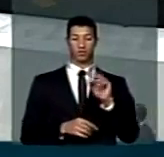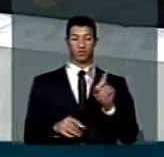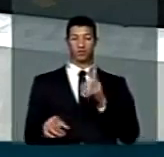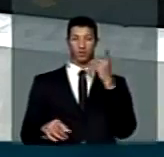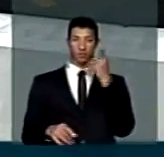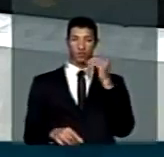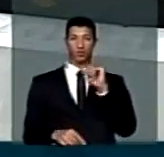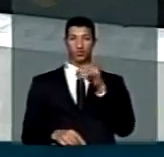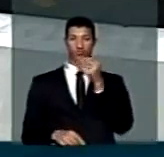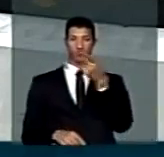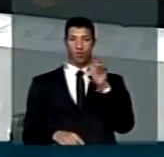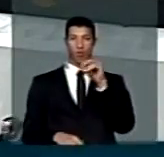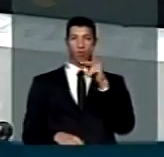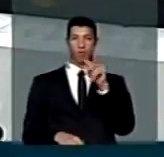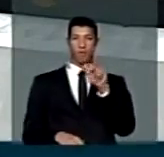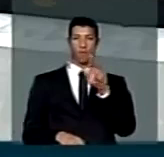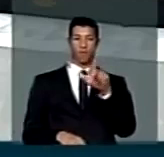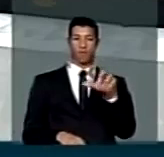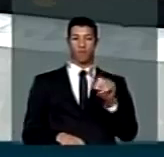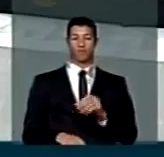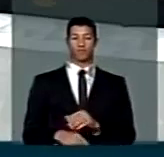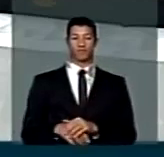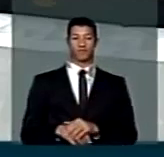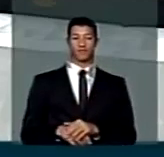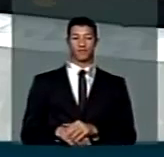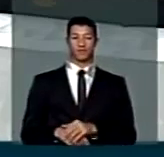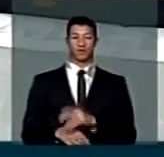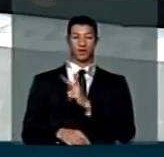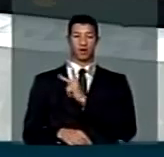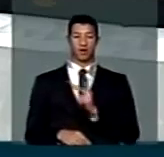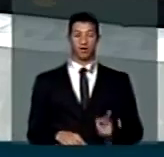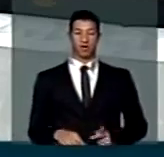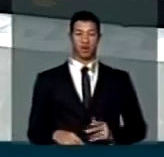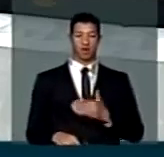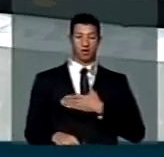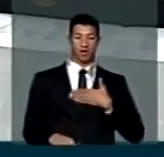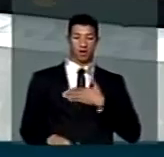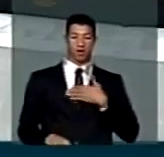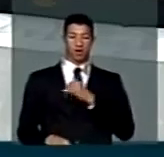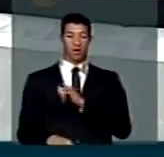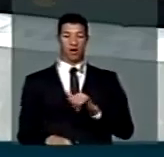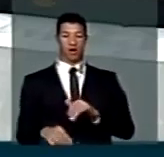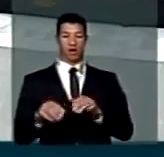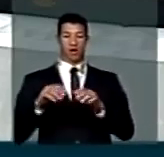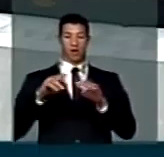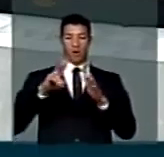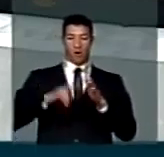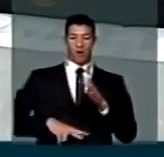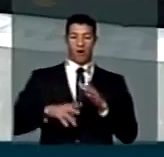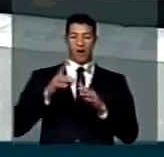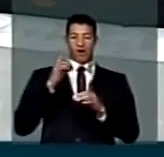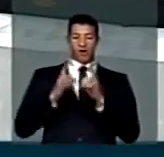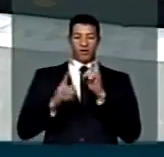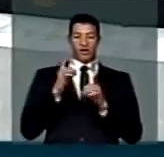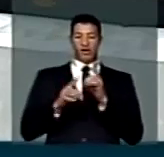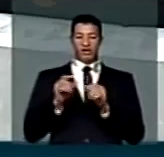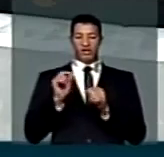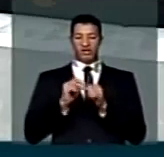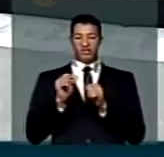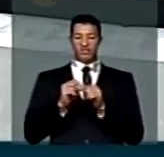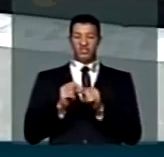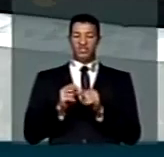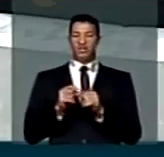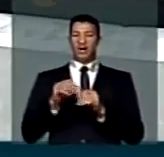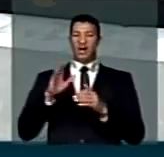João Paulo, que é o próximo inscrito. Senhor presidente, eu gostaria que Vossa Excelência desse como lido um discurso que faço